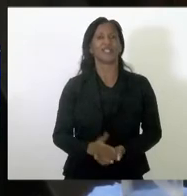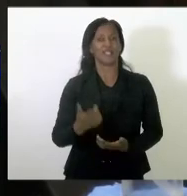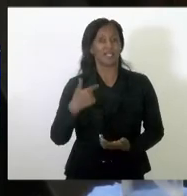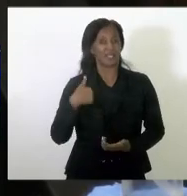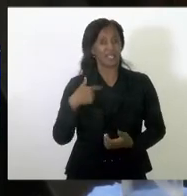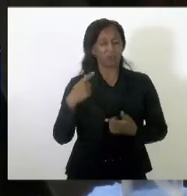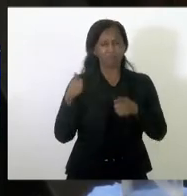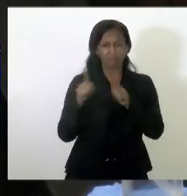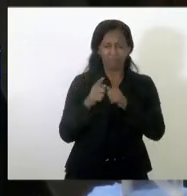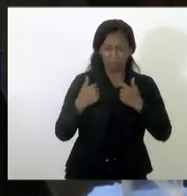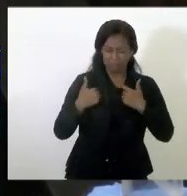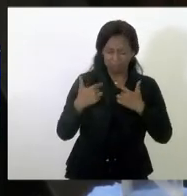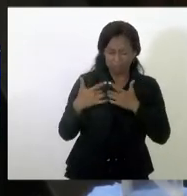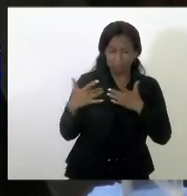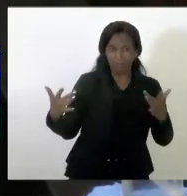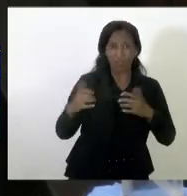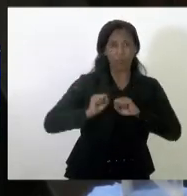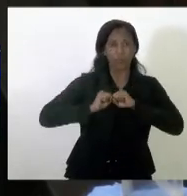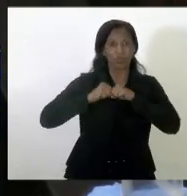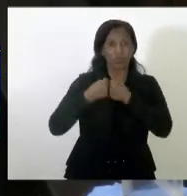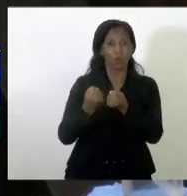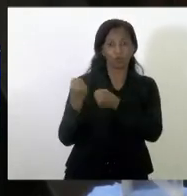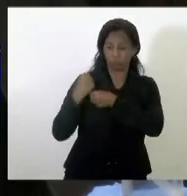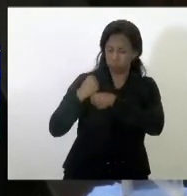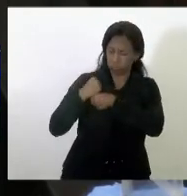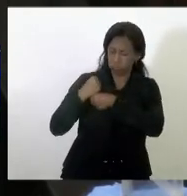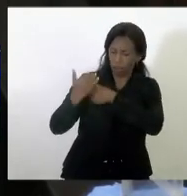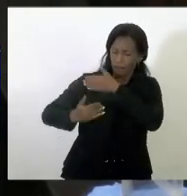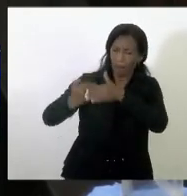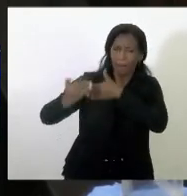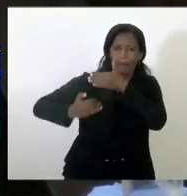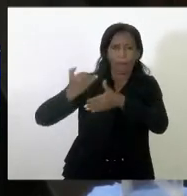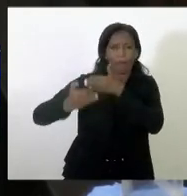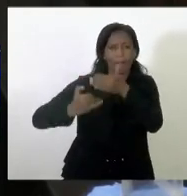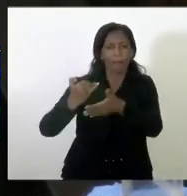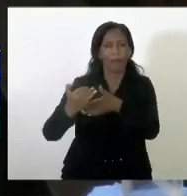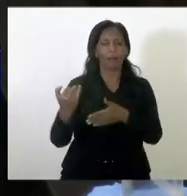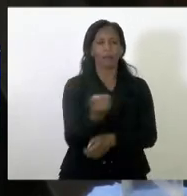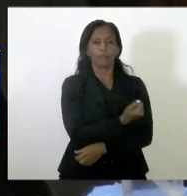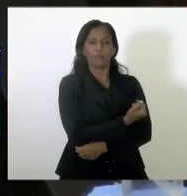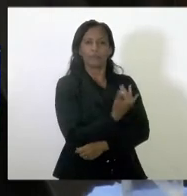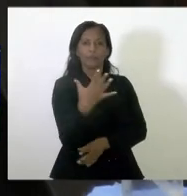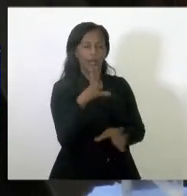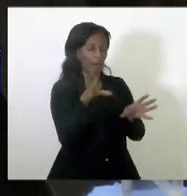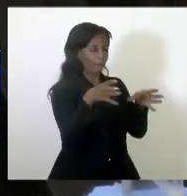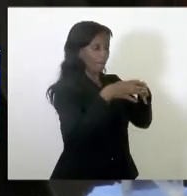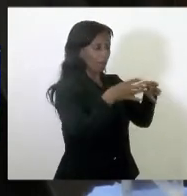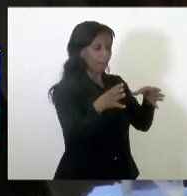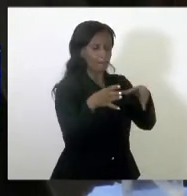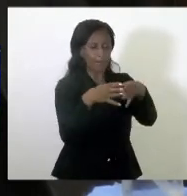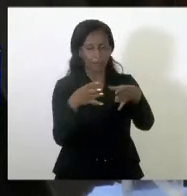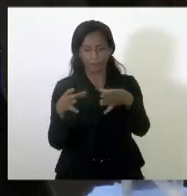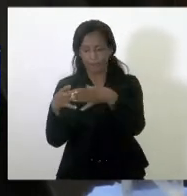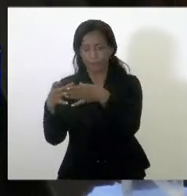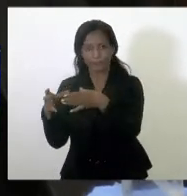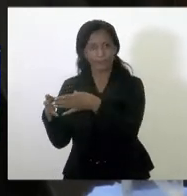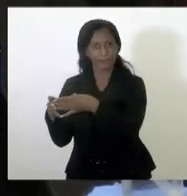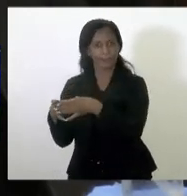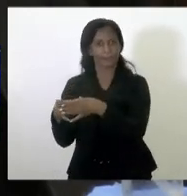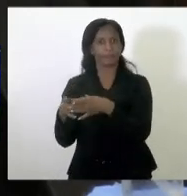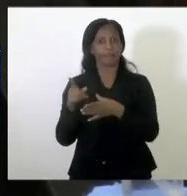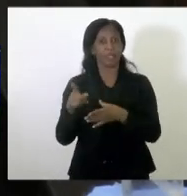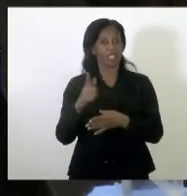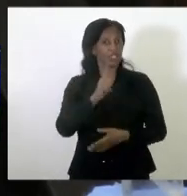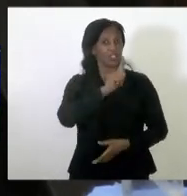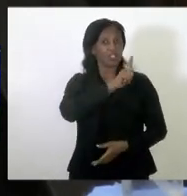os esforços, ao longo de muitos anos, de várias equipes dirigentes, né, e